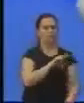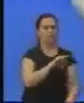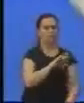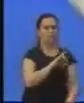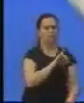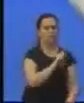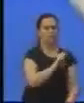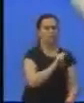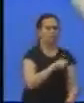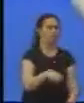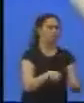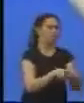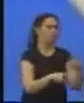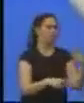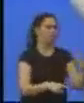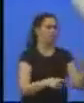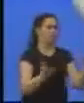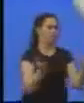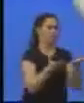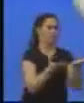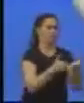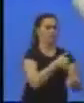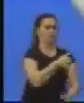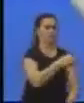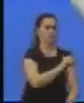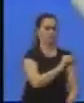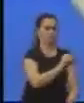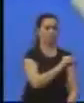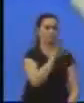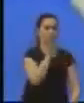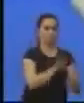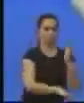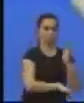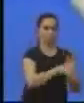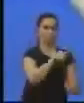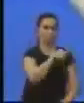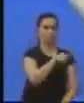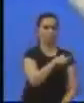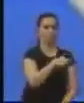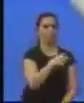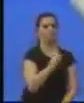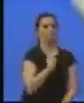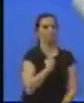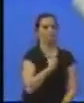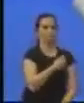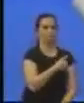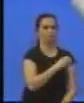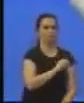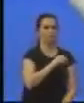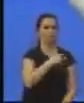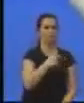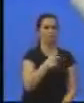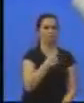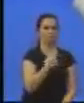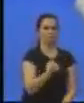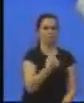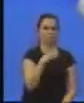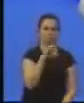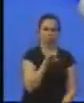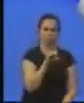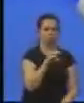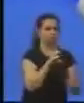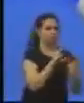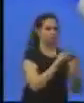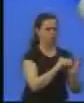também. Então, no nosso caso, nós ficamos com 10, derrubamos o expoente. 10 menos 1 deu 9. Não mexi nada